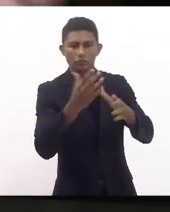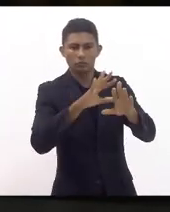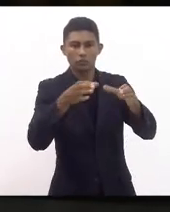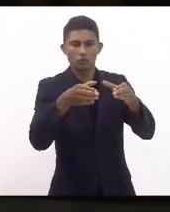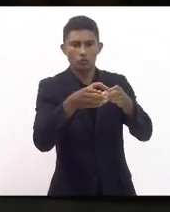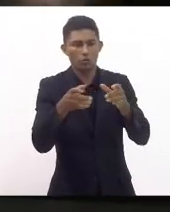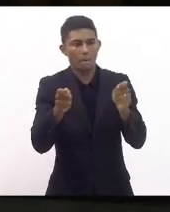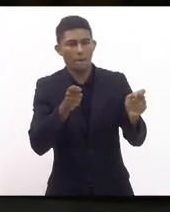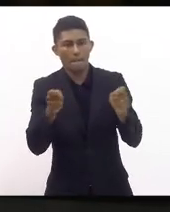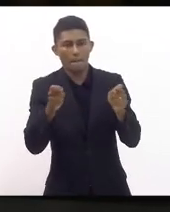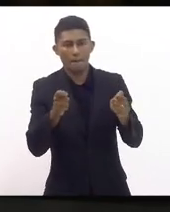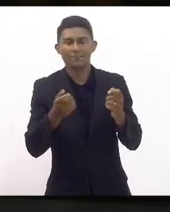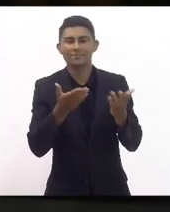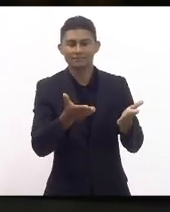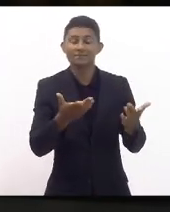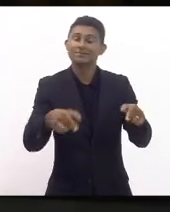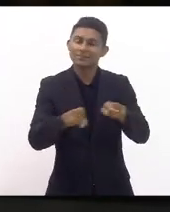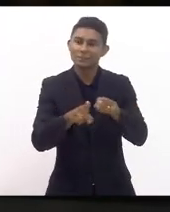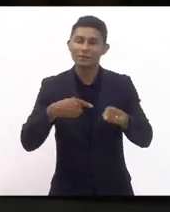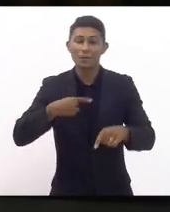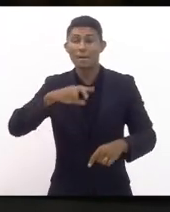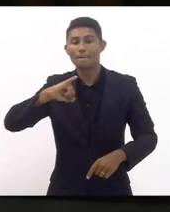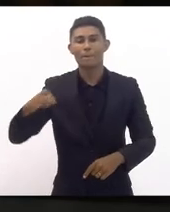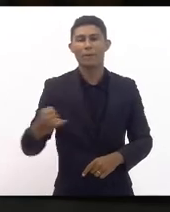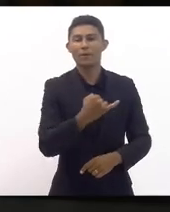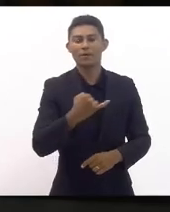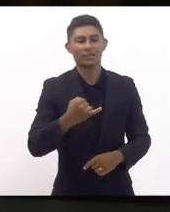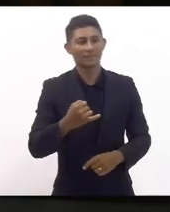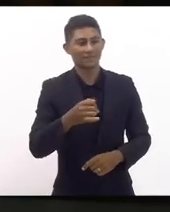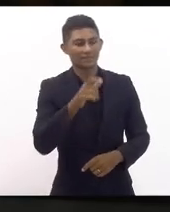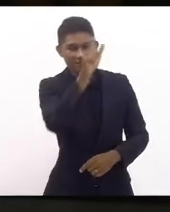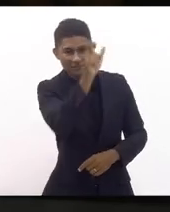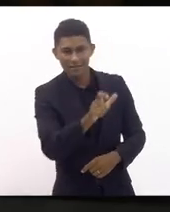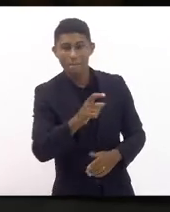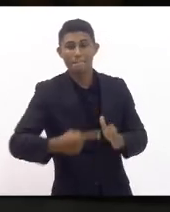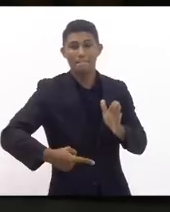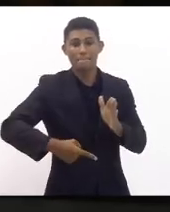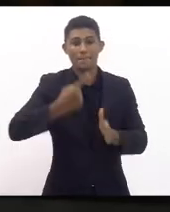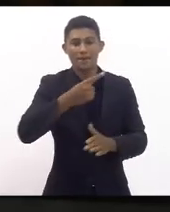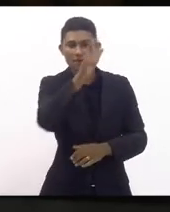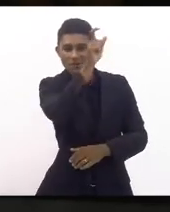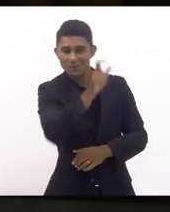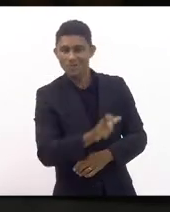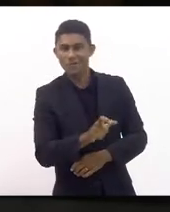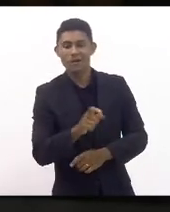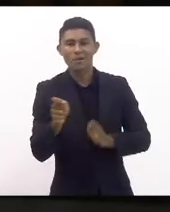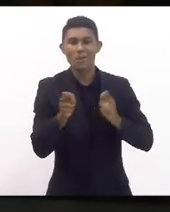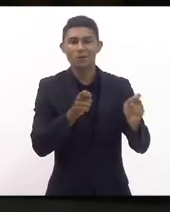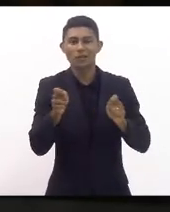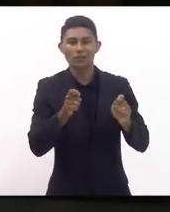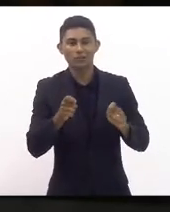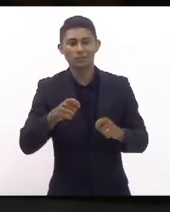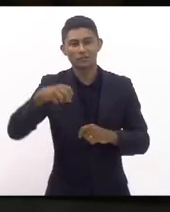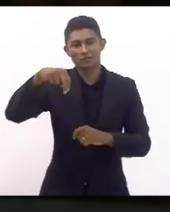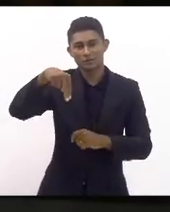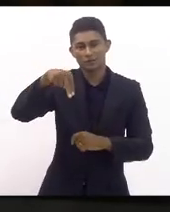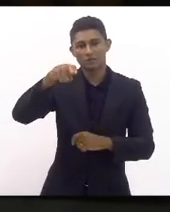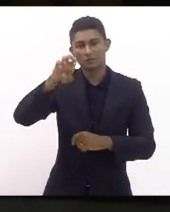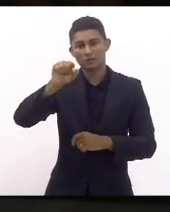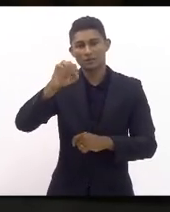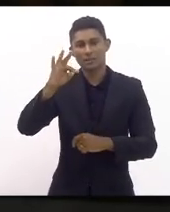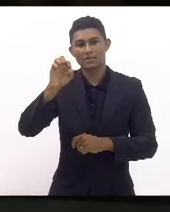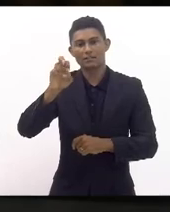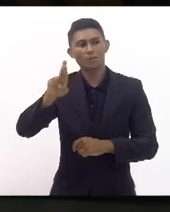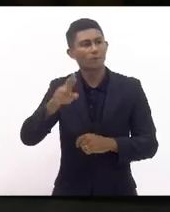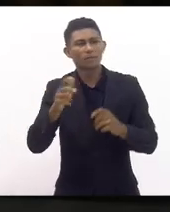E aqui eu aproveito também para cumprimentar o primeiro controlador-geral do Estado, o Nestor, que não sei onde é que ele está mais, mas ele estava aqui.